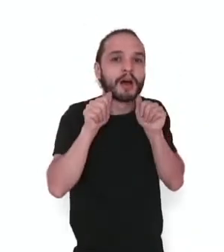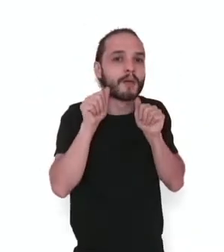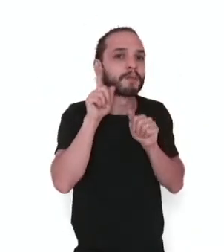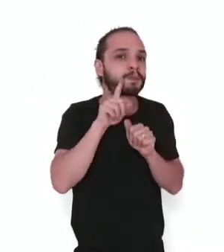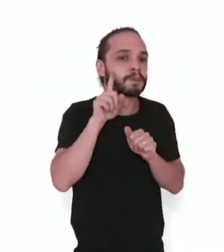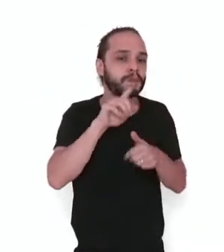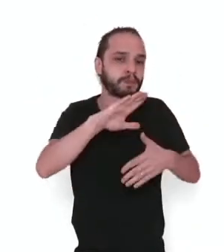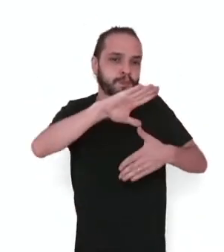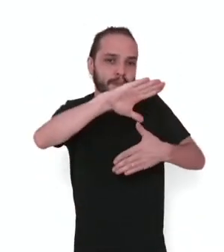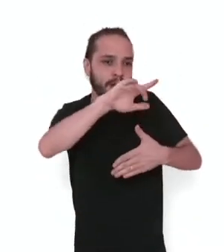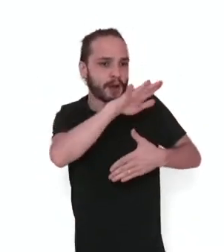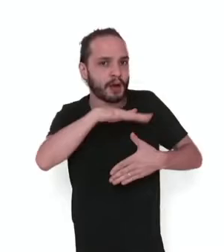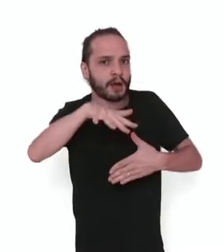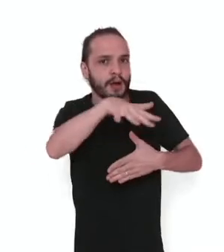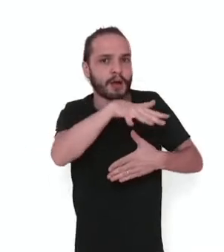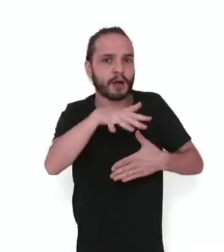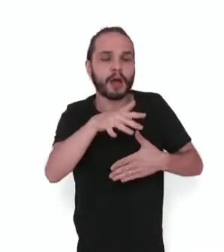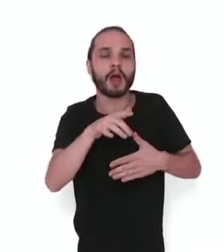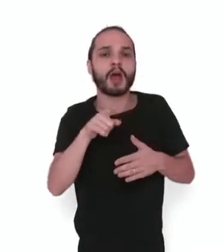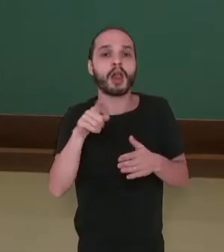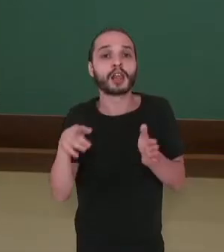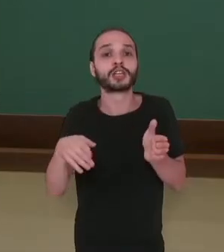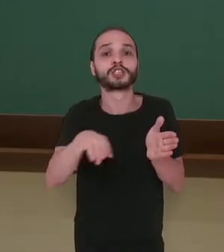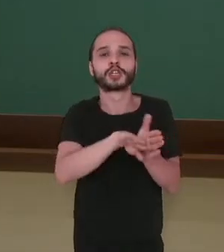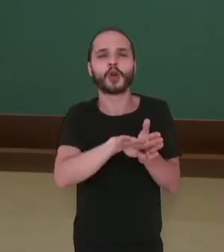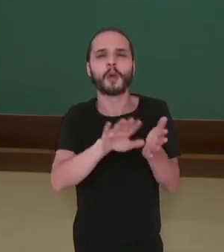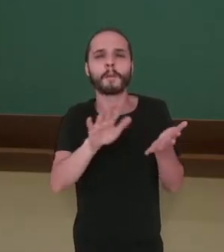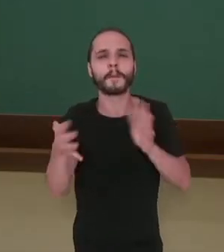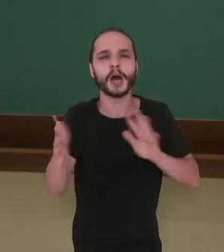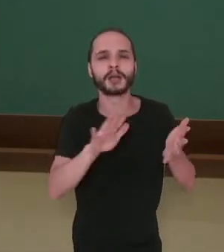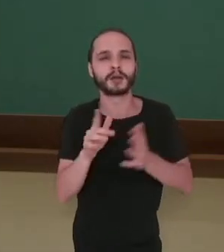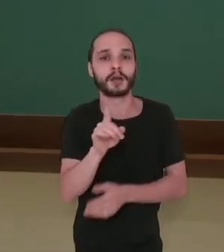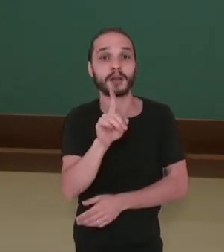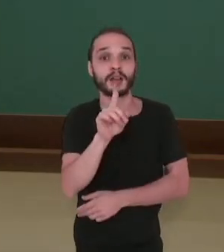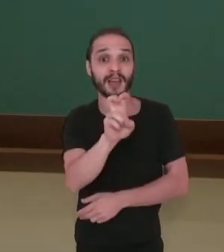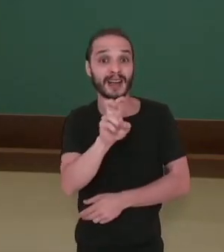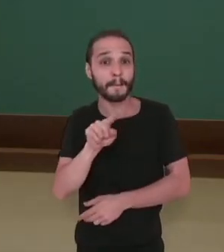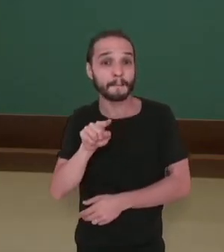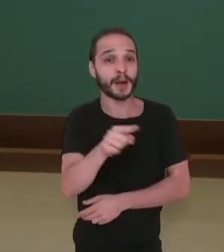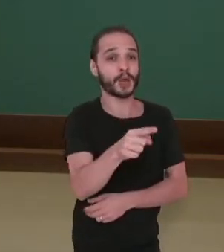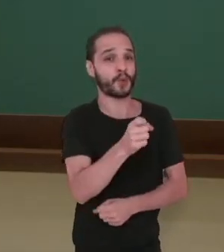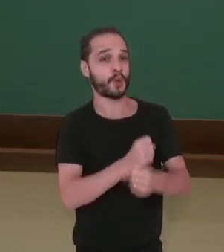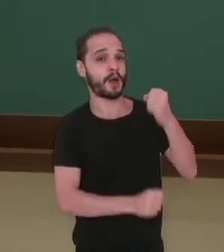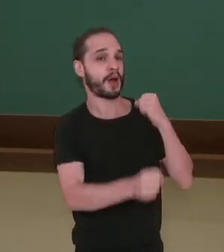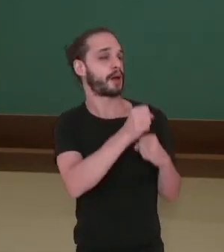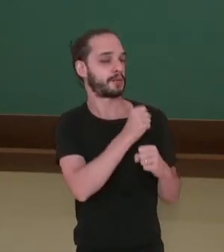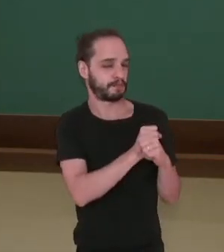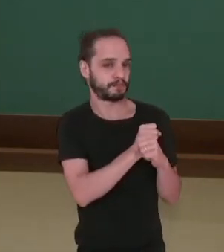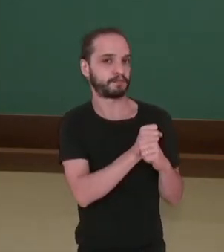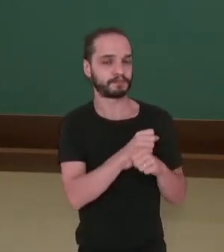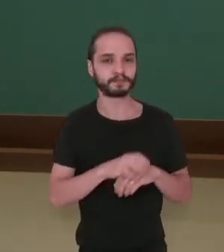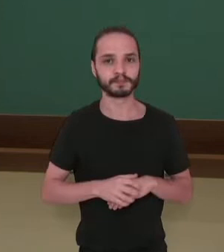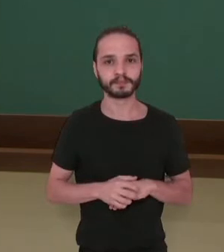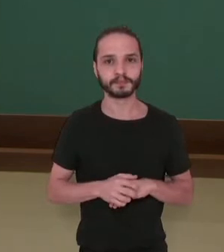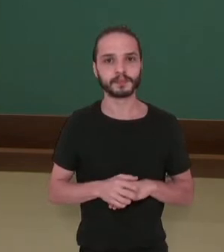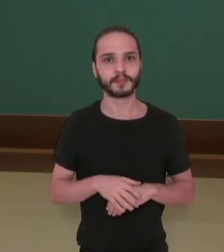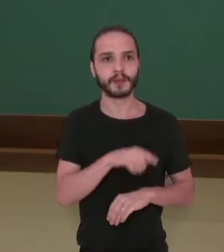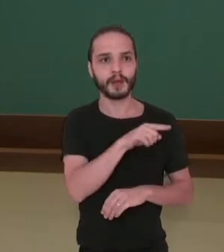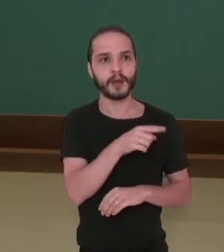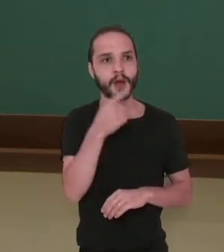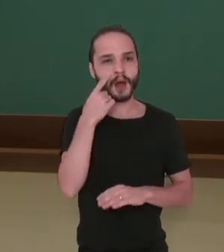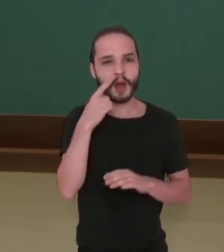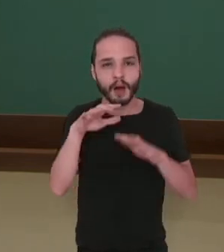América há mais ou menos, né, 15 mil anos, tá? Como tá ali, ok? Então aqui é a representação desses